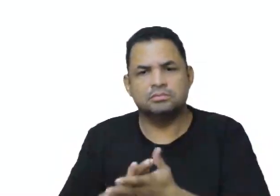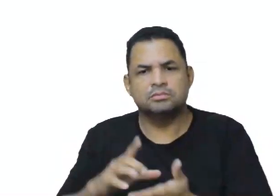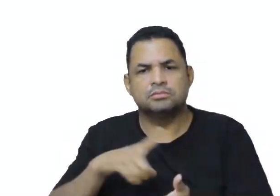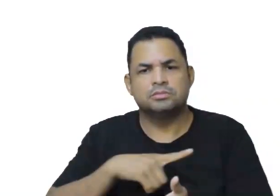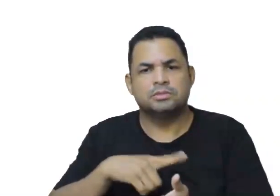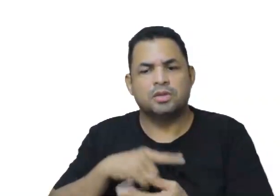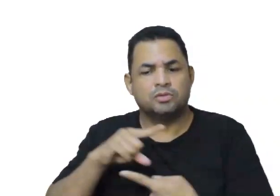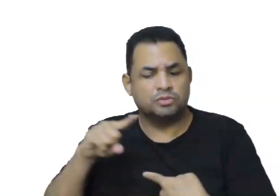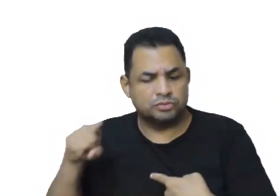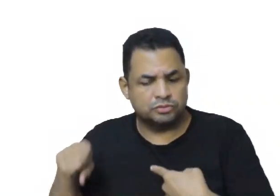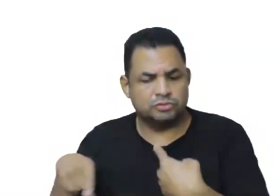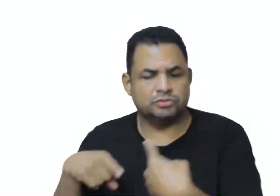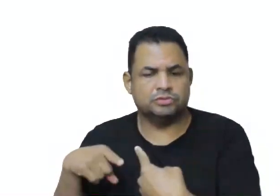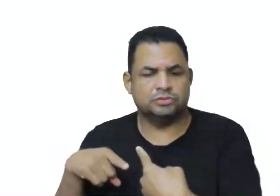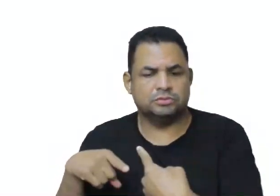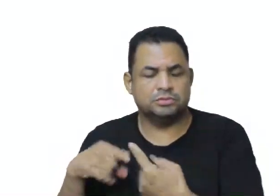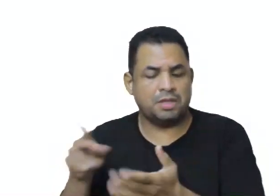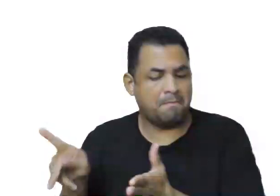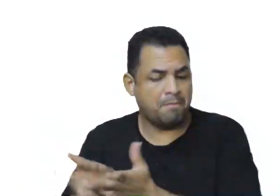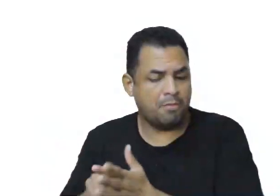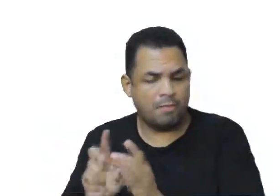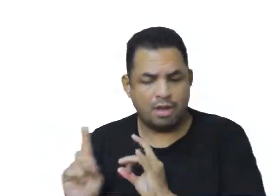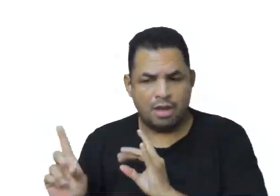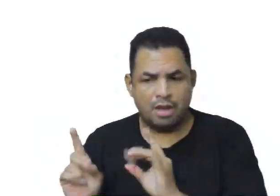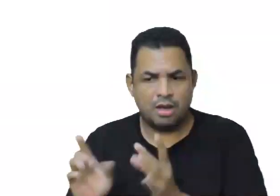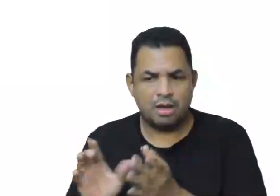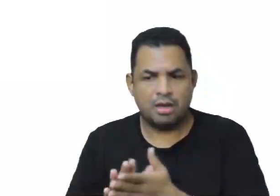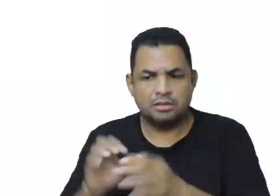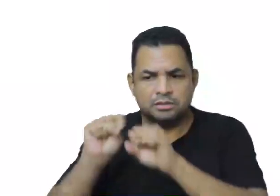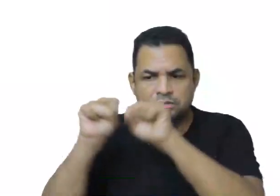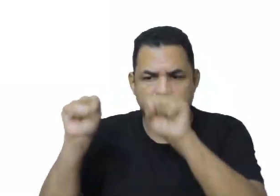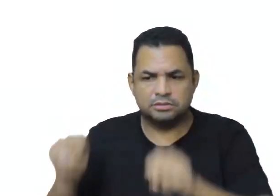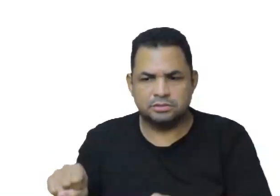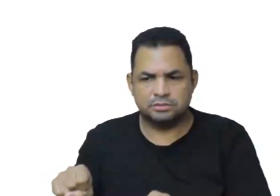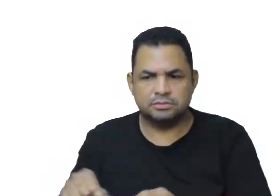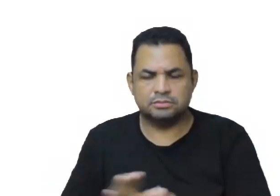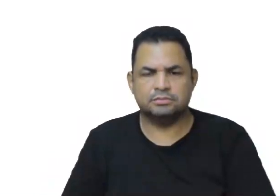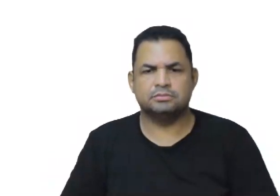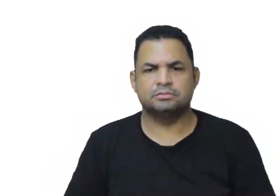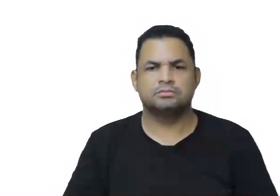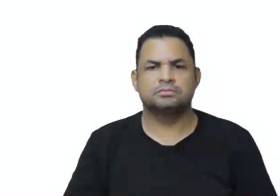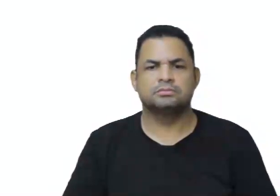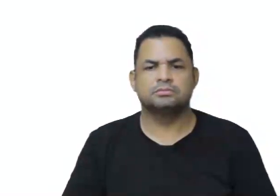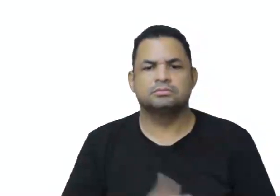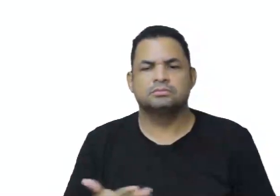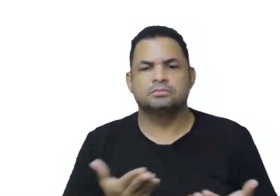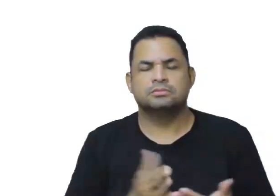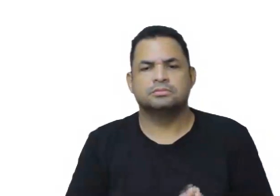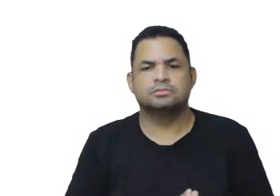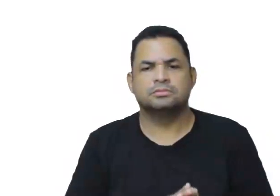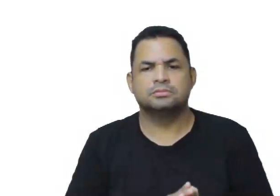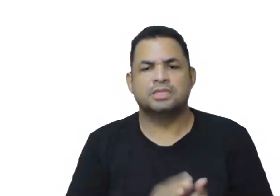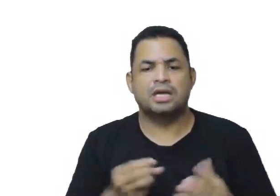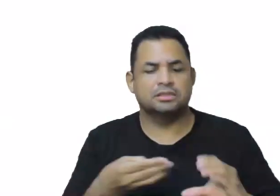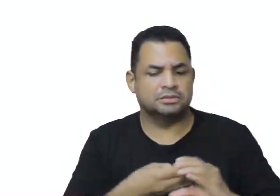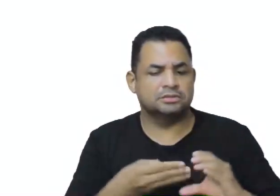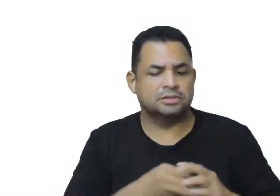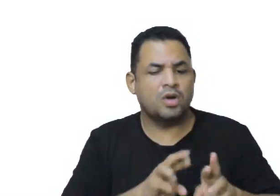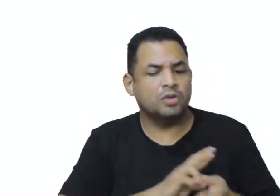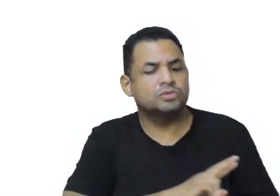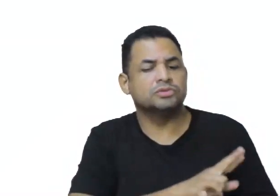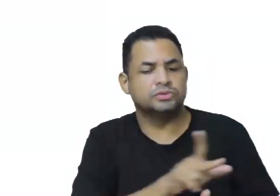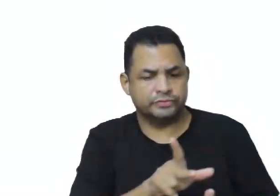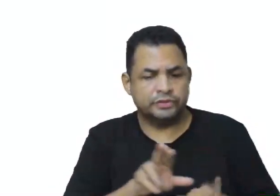vai ter funções apropriadas para aquele tipo de sistema, ok? Então as células são diferenciadas